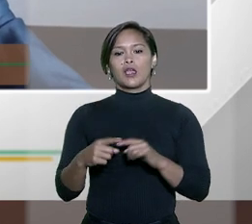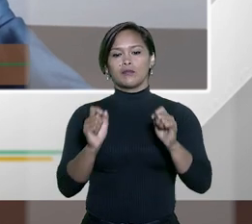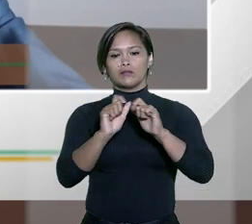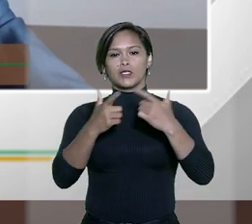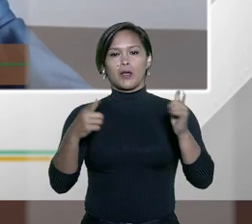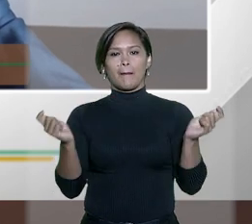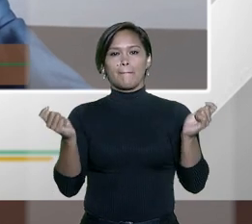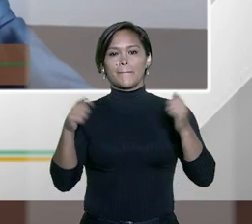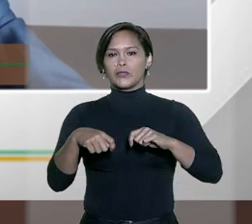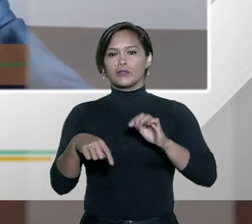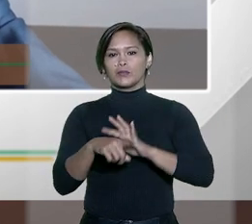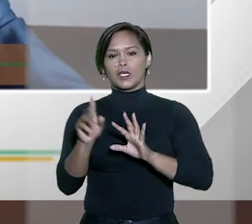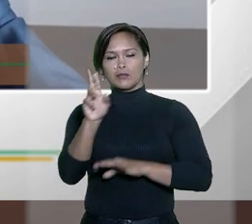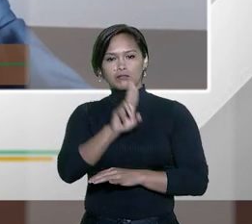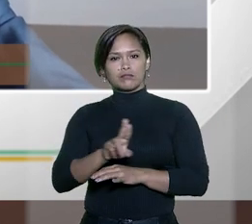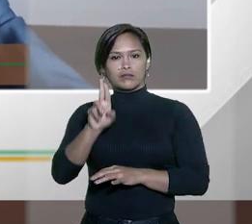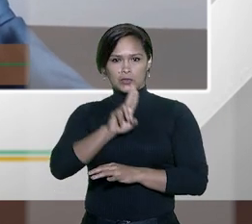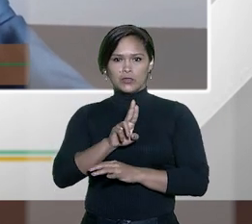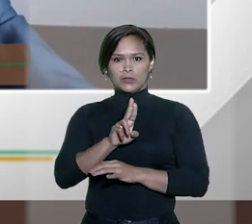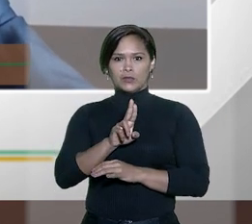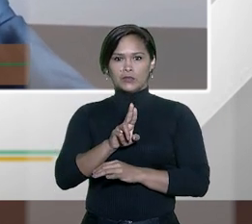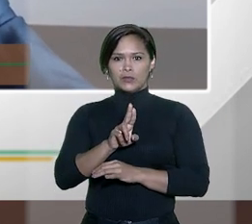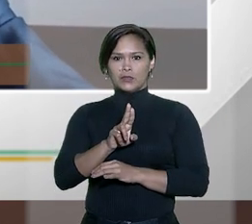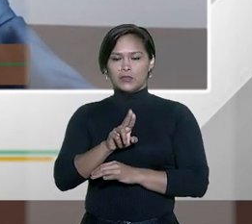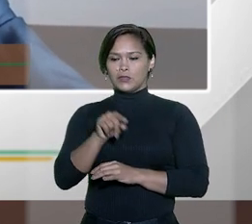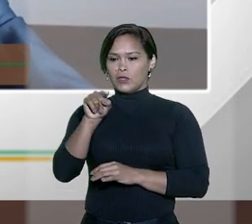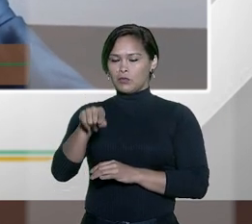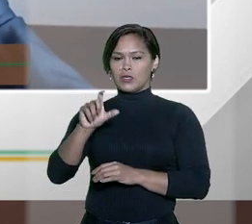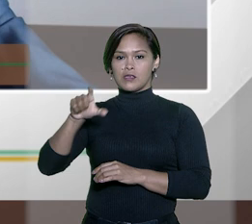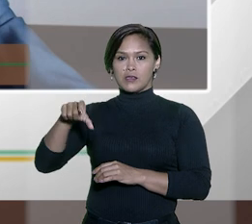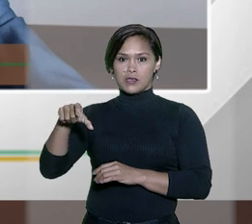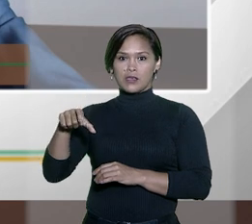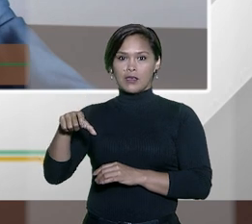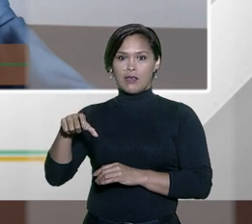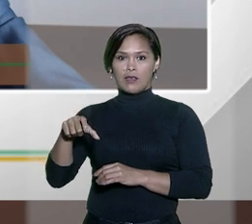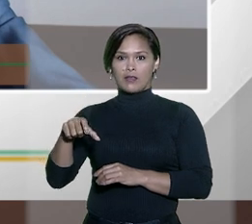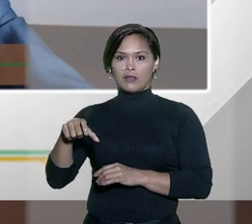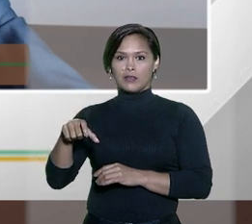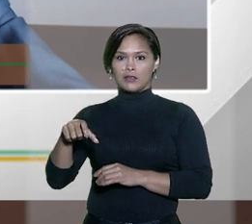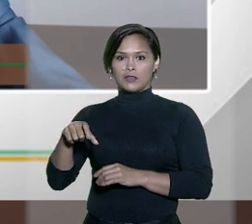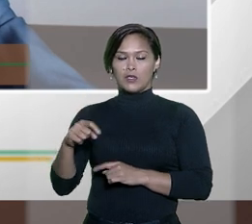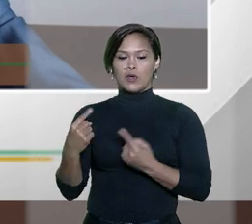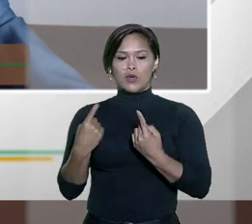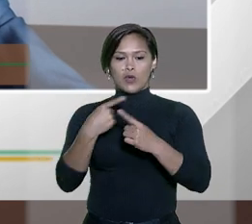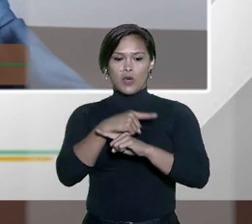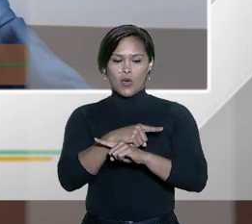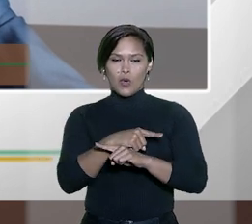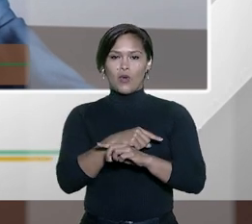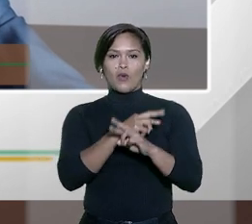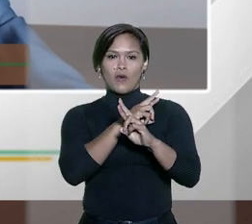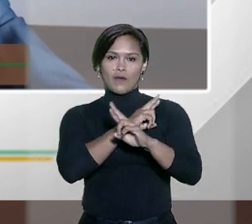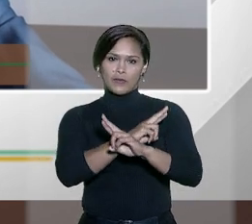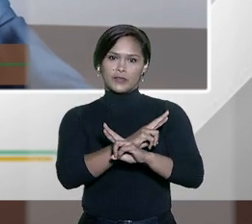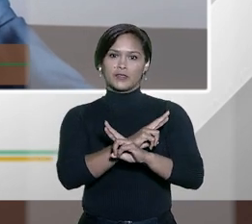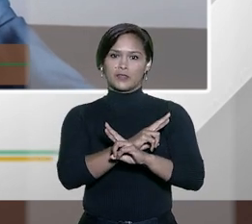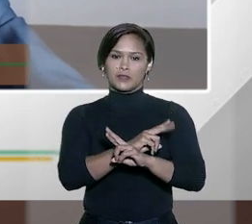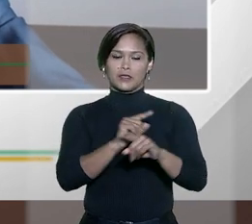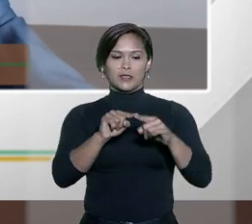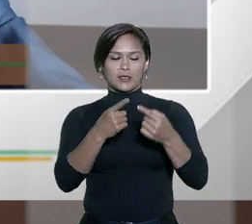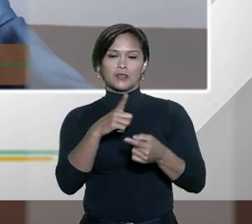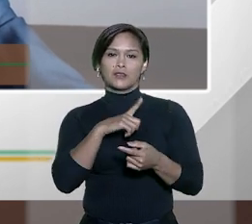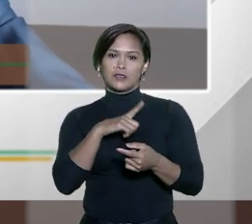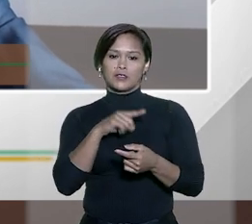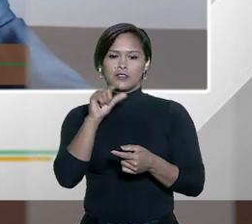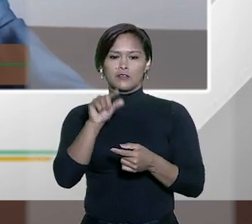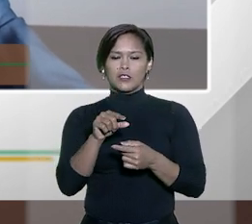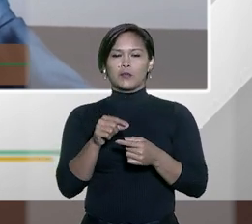ampliação das possibilidades de utilização desse crédito, enfim, contra a fazenda pública. Então, nós